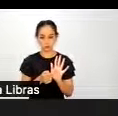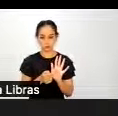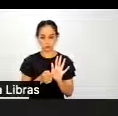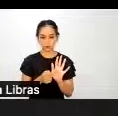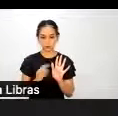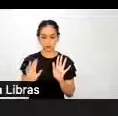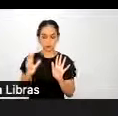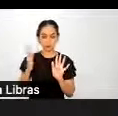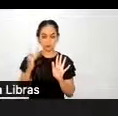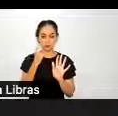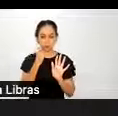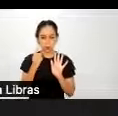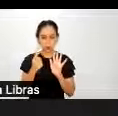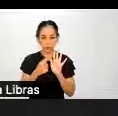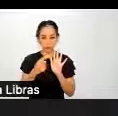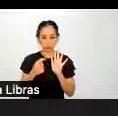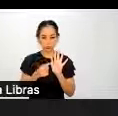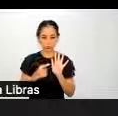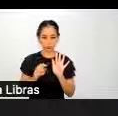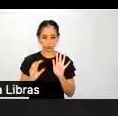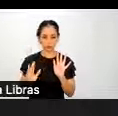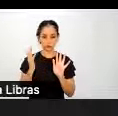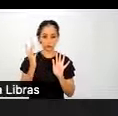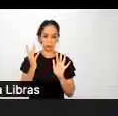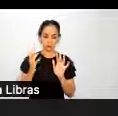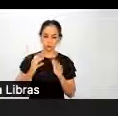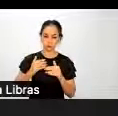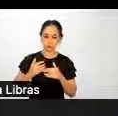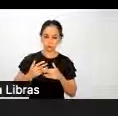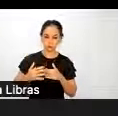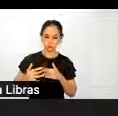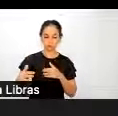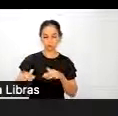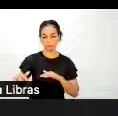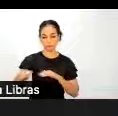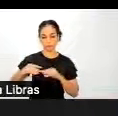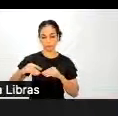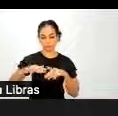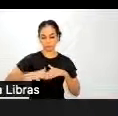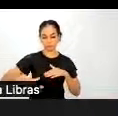que pelos pontinhos que ela acontece ao longo de todo o território da